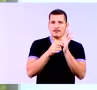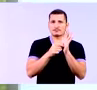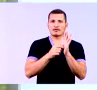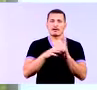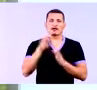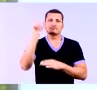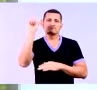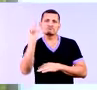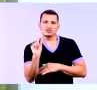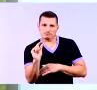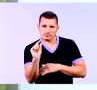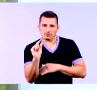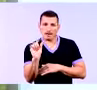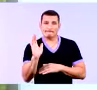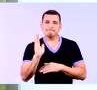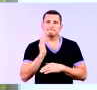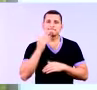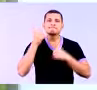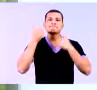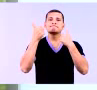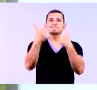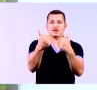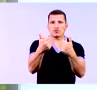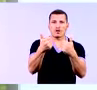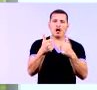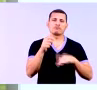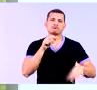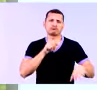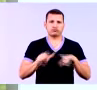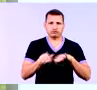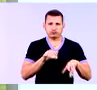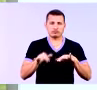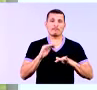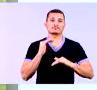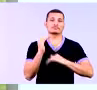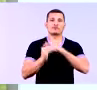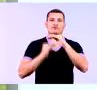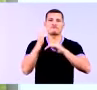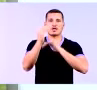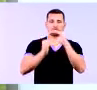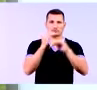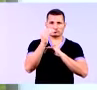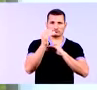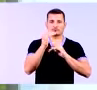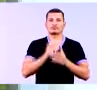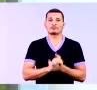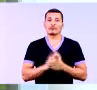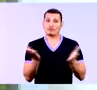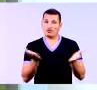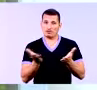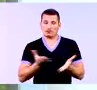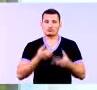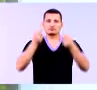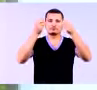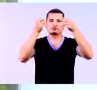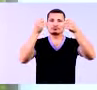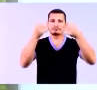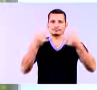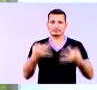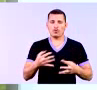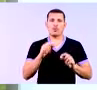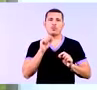a produção, a produtividade do desenvolvimento mobile. Nós vamos falar agora sobre o que é